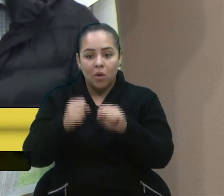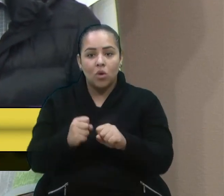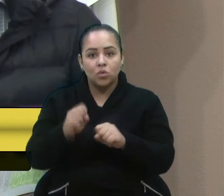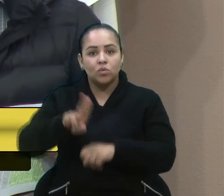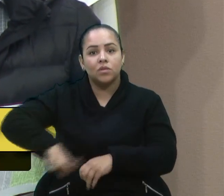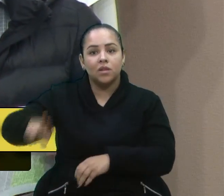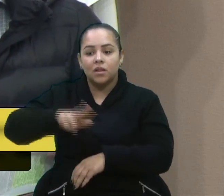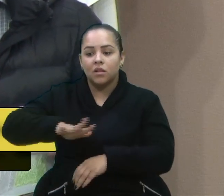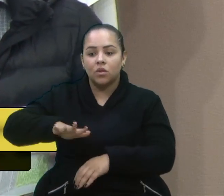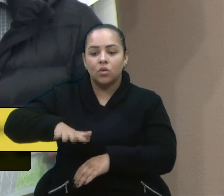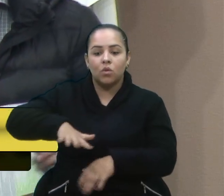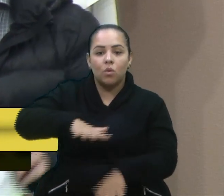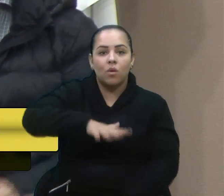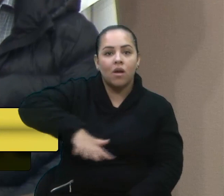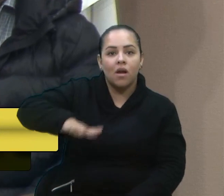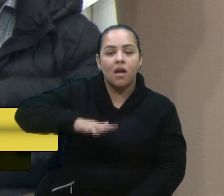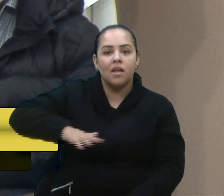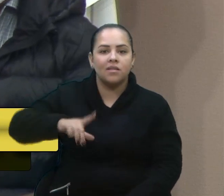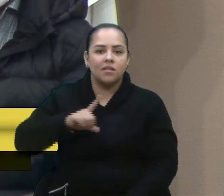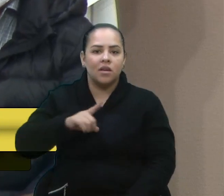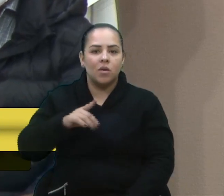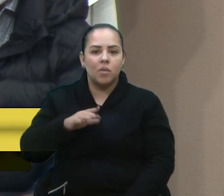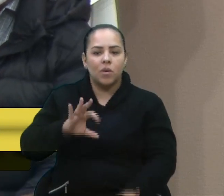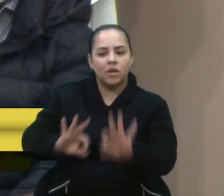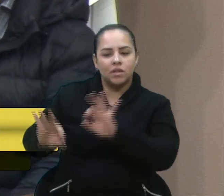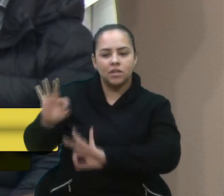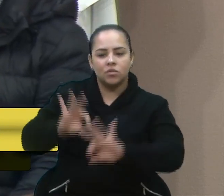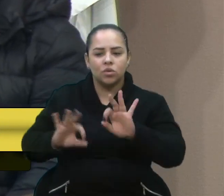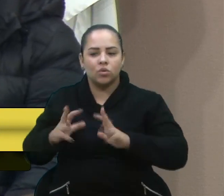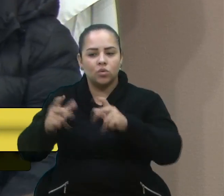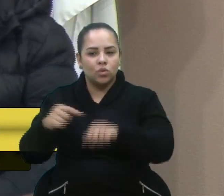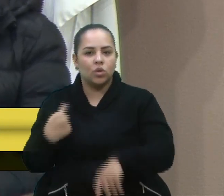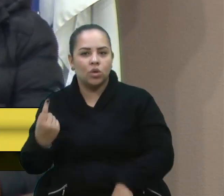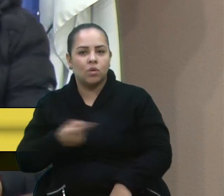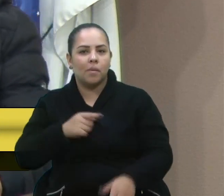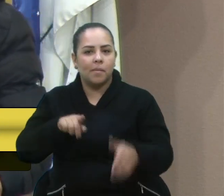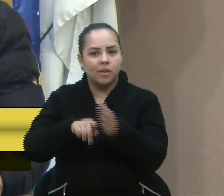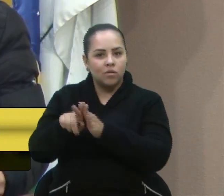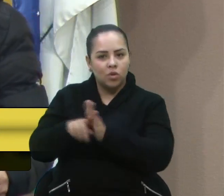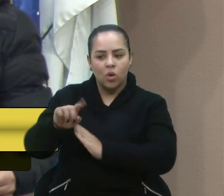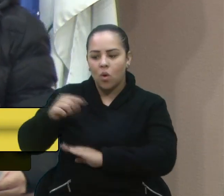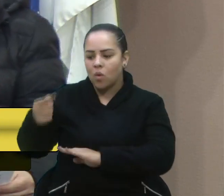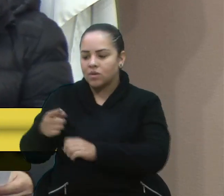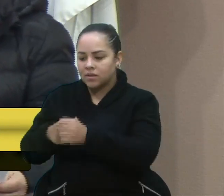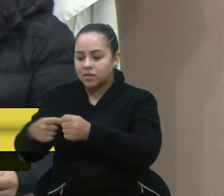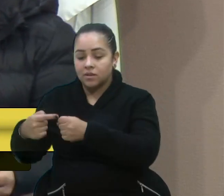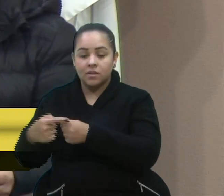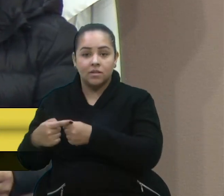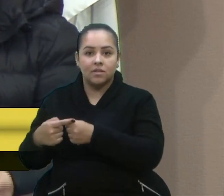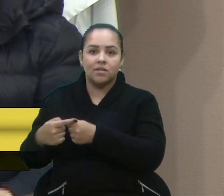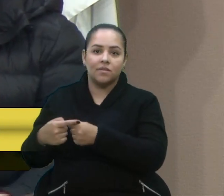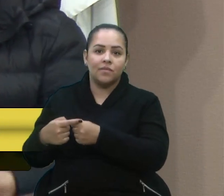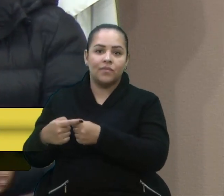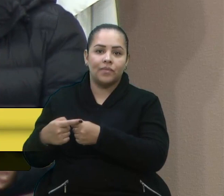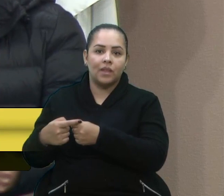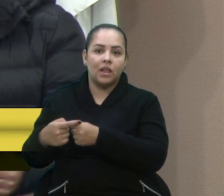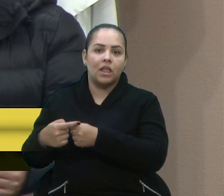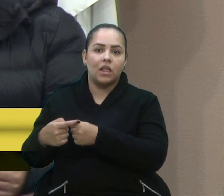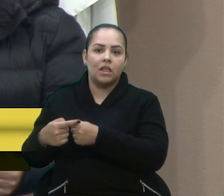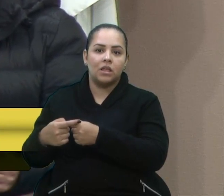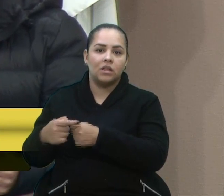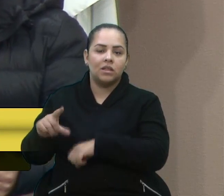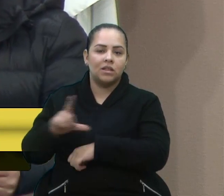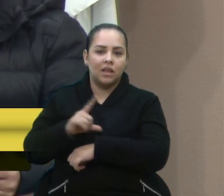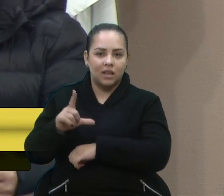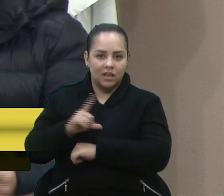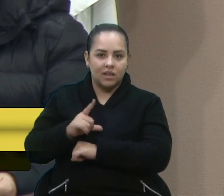relação daquilo que a gente já pesquisou de outras cidades e que vem tendo ocupação. Até vou ler porque a relação é